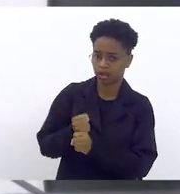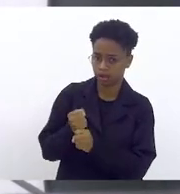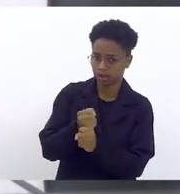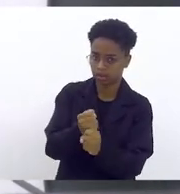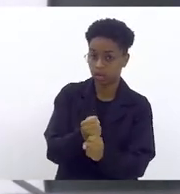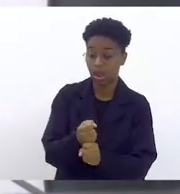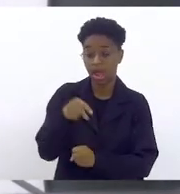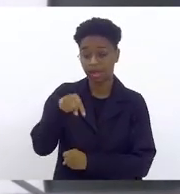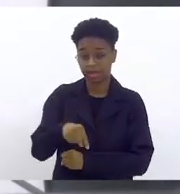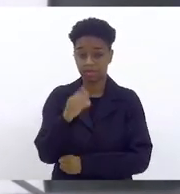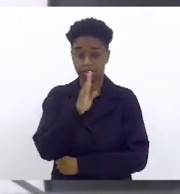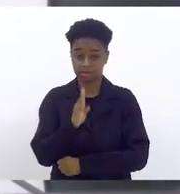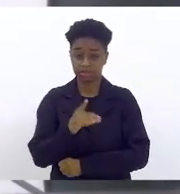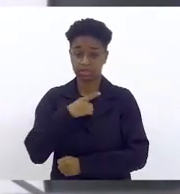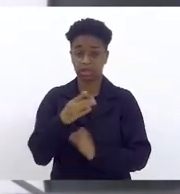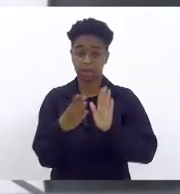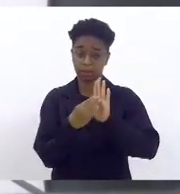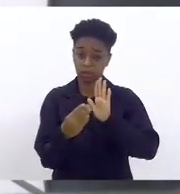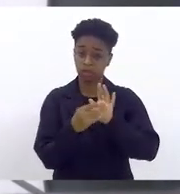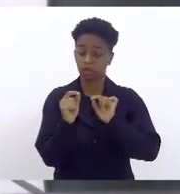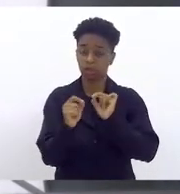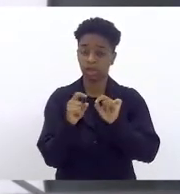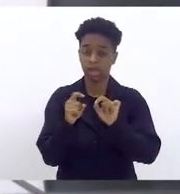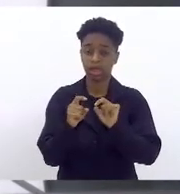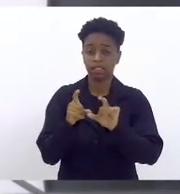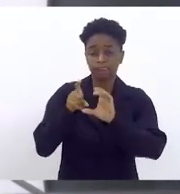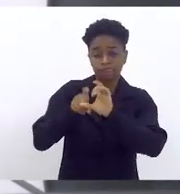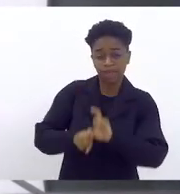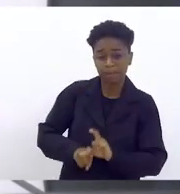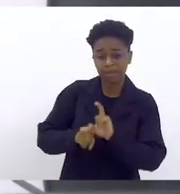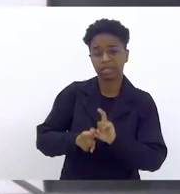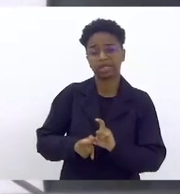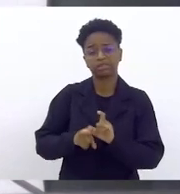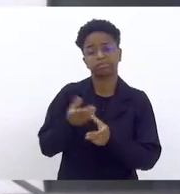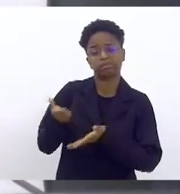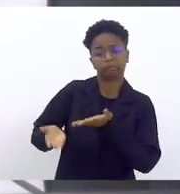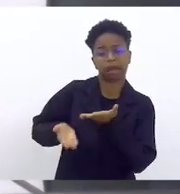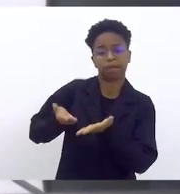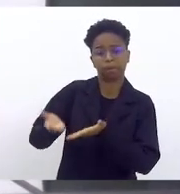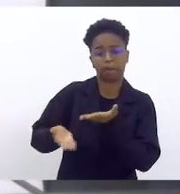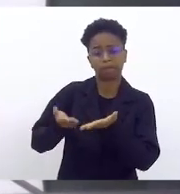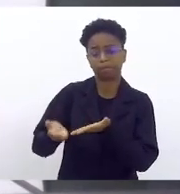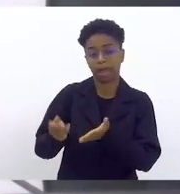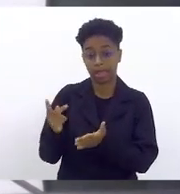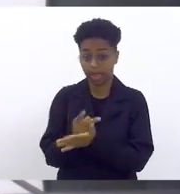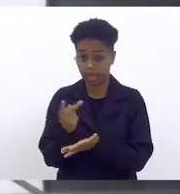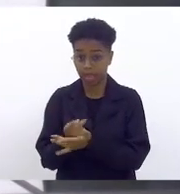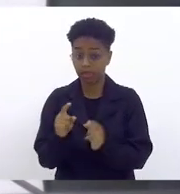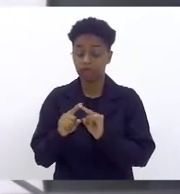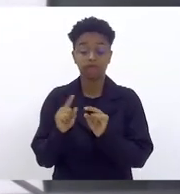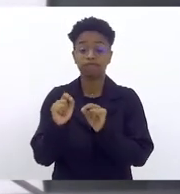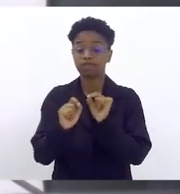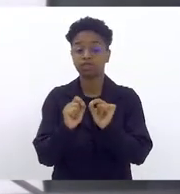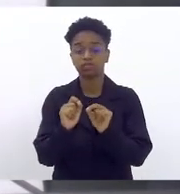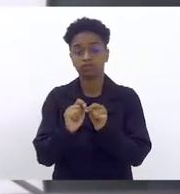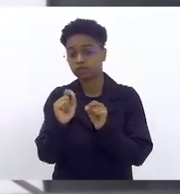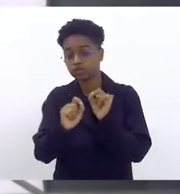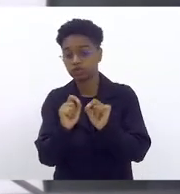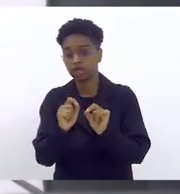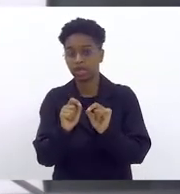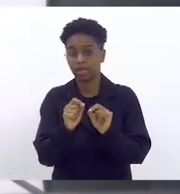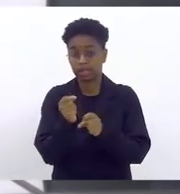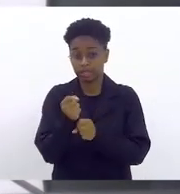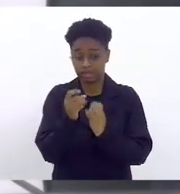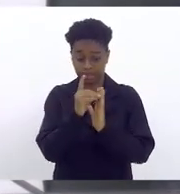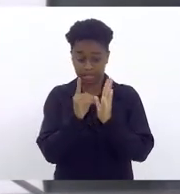um modelo dependente subserviente completamente equivocado que fez com que a participação da indústria no PIB dos anos 70